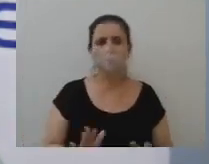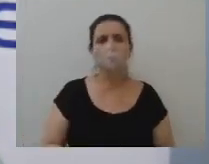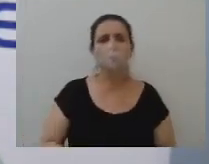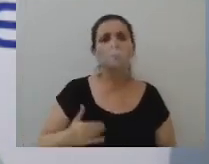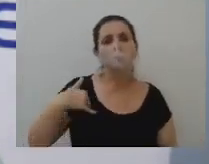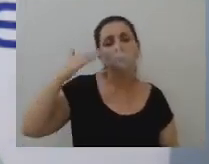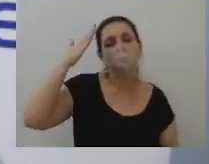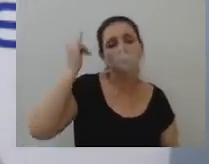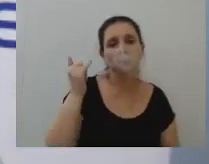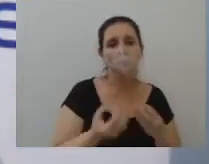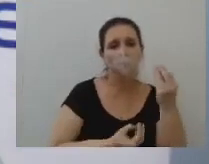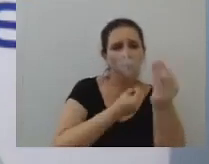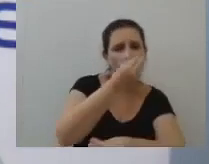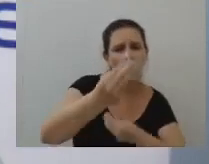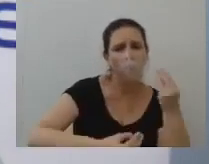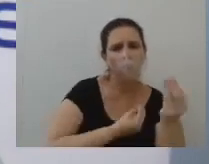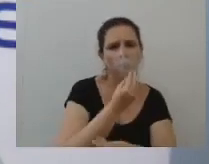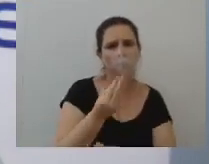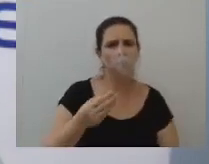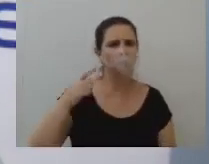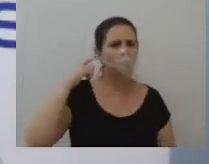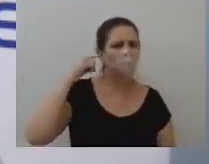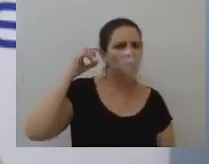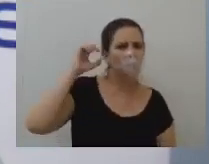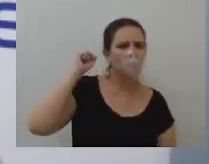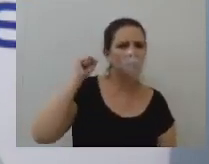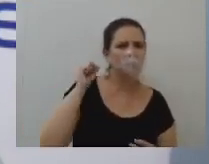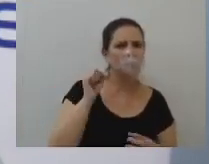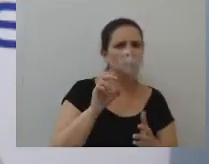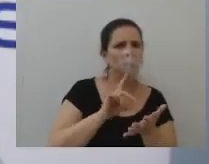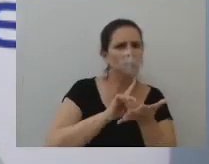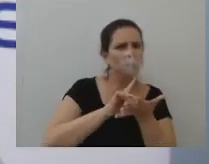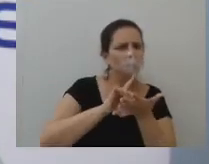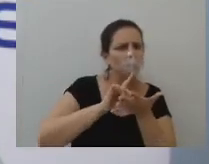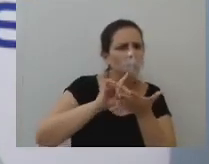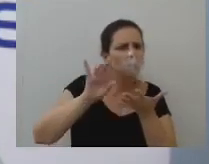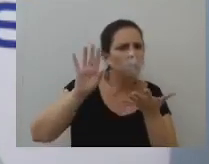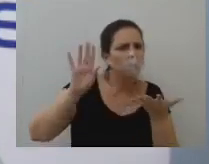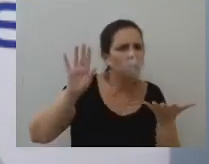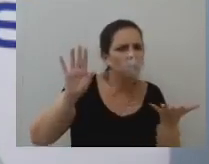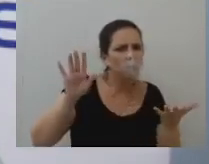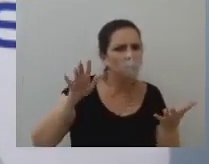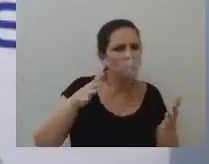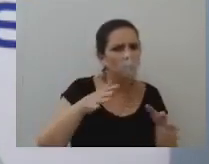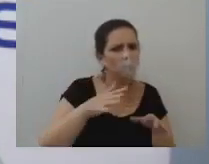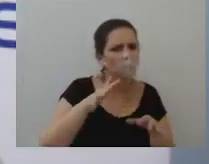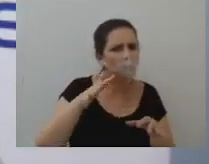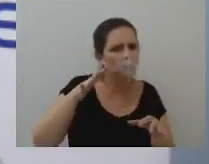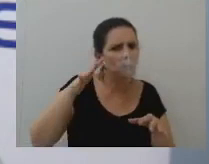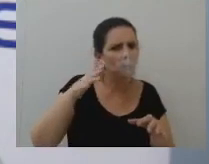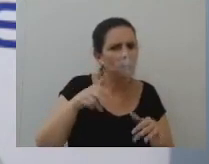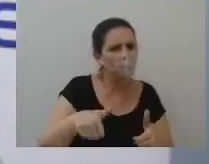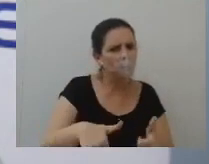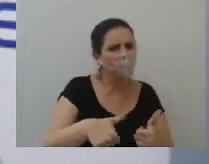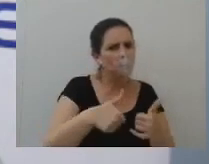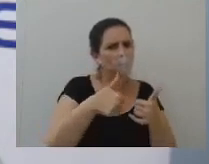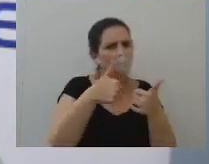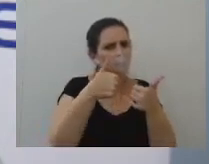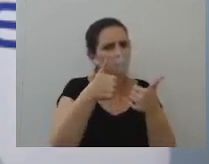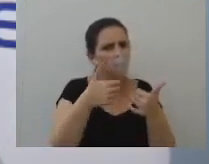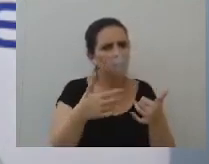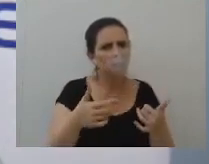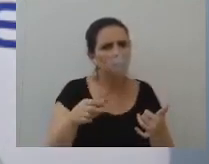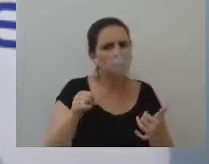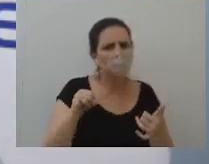eu sei de uma forma do som sair mais puro, de sair a vibração sair mais harmônica, se eu tiver